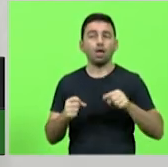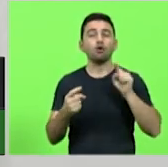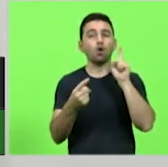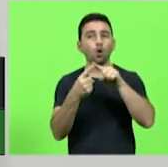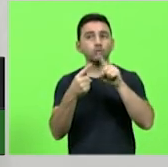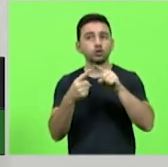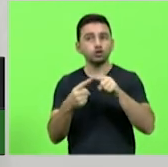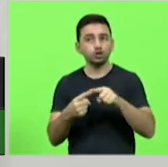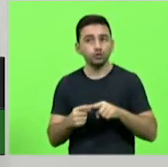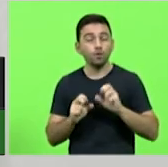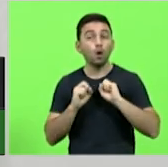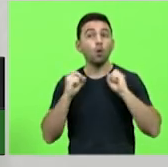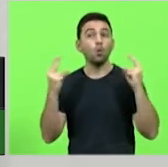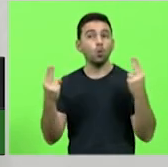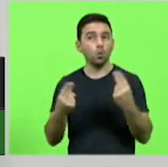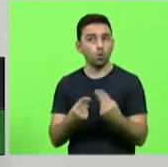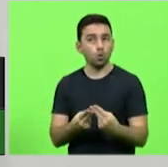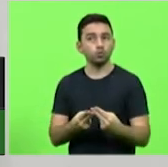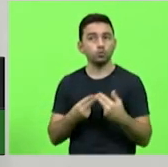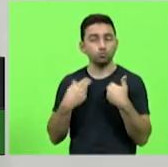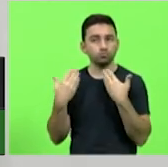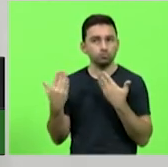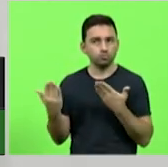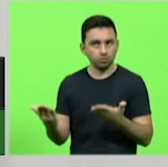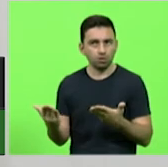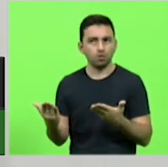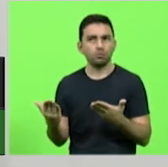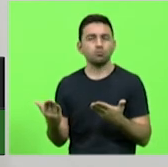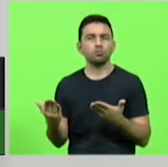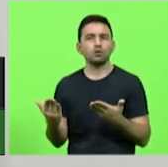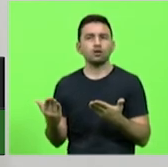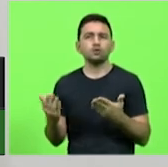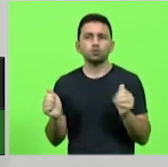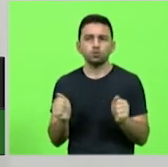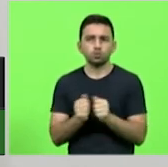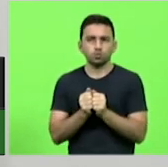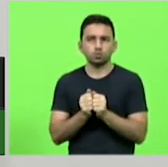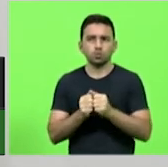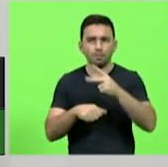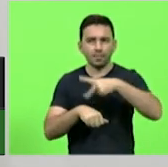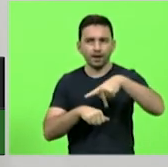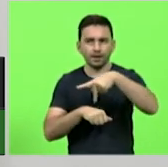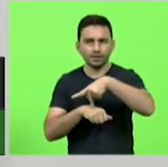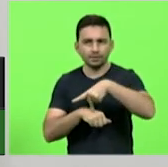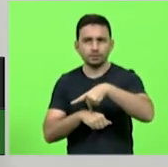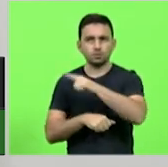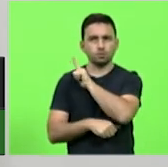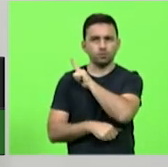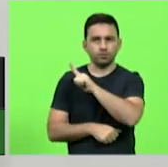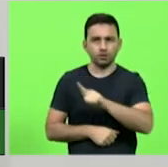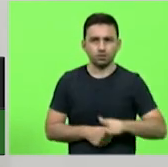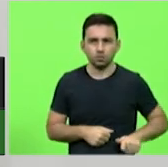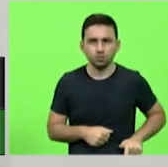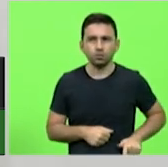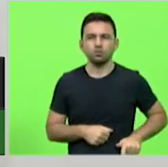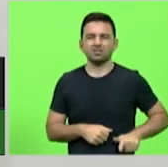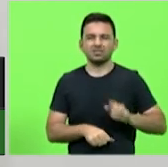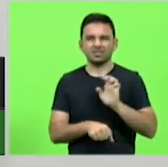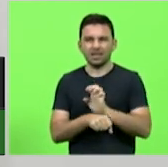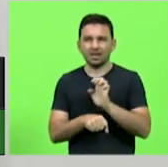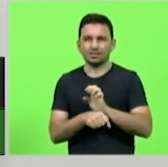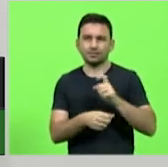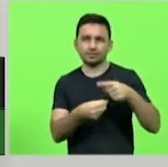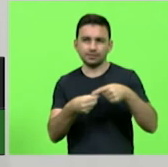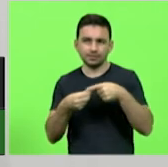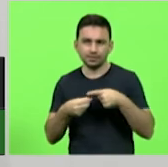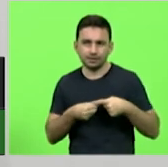que a ONU, a Organização das Nações Unidas, juntamente com países, com governadores, com estados, com municípios